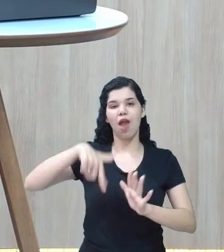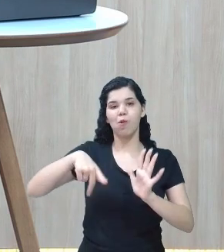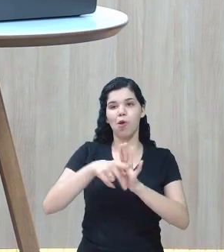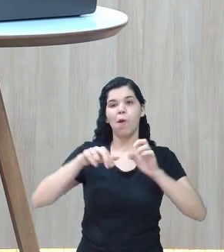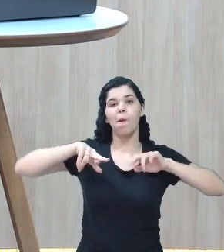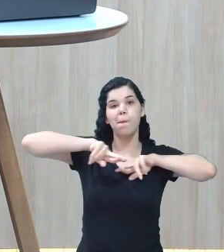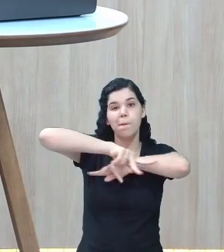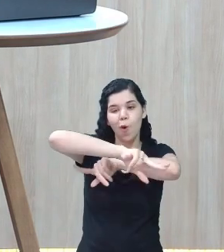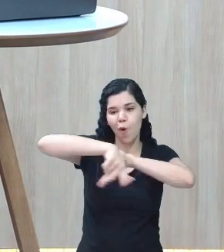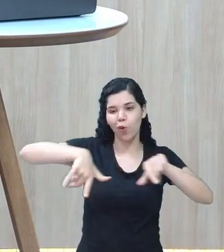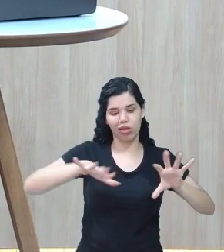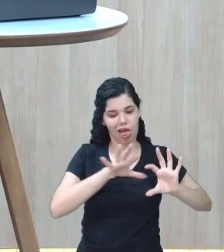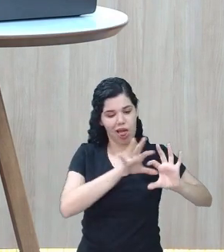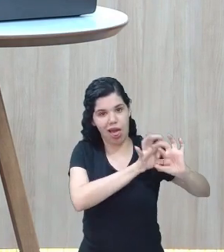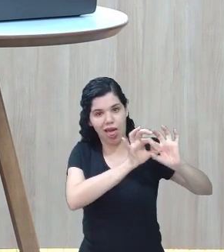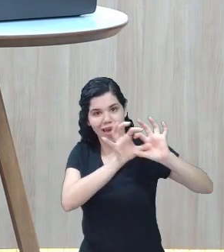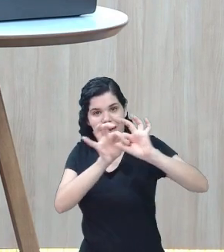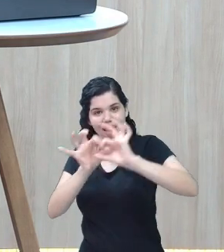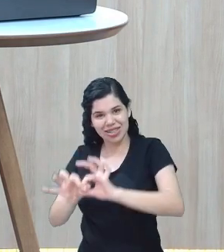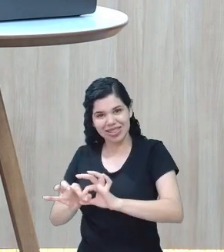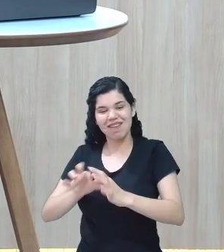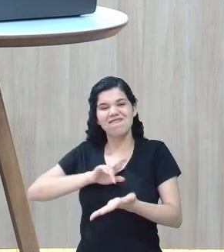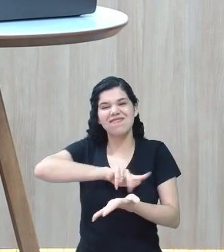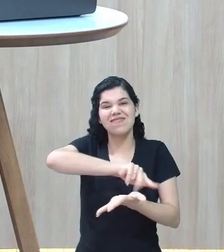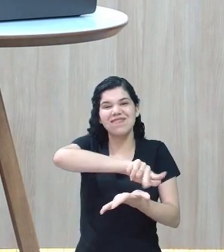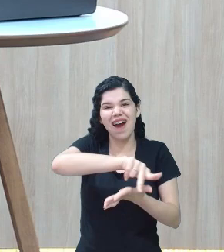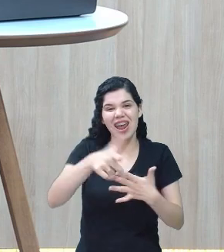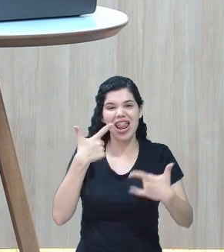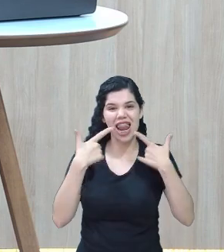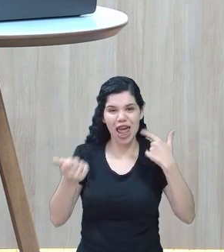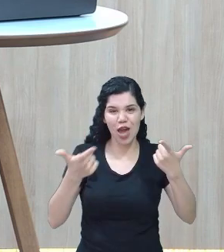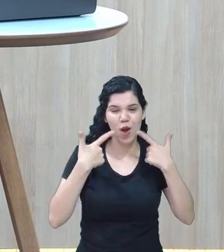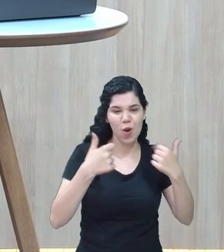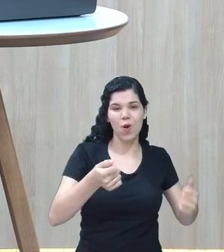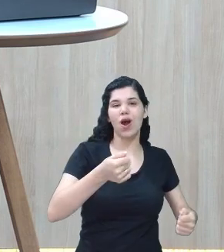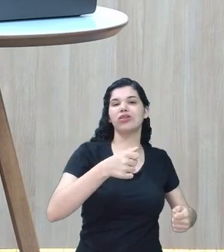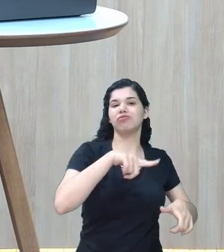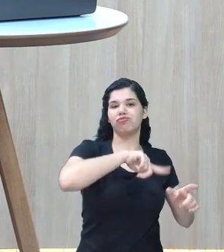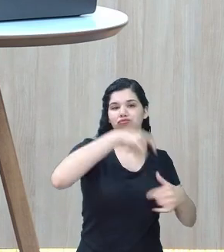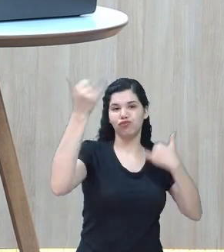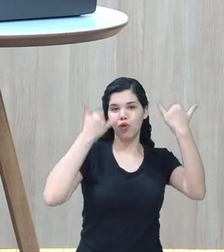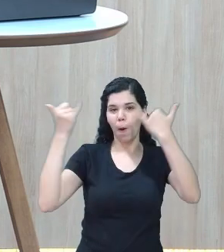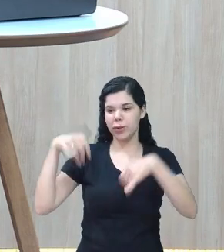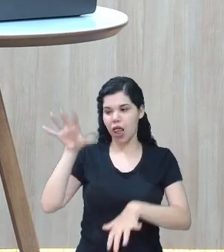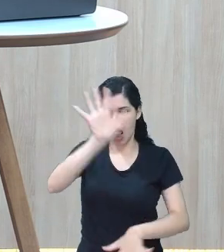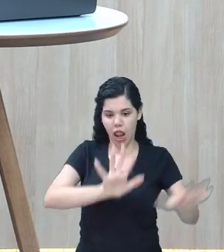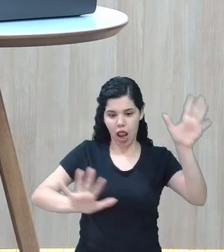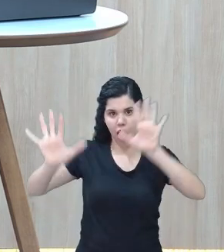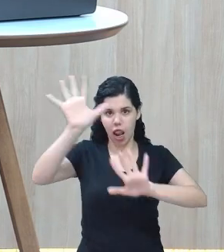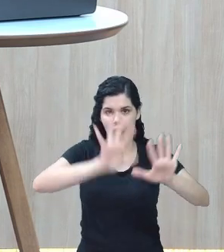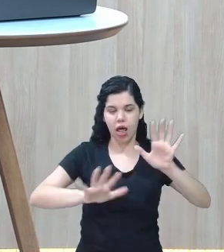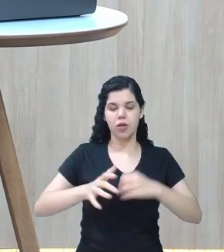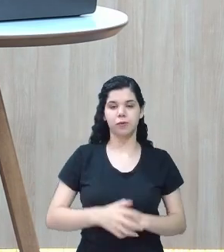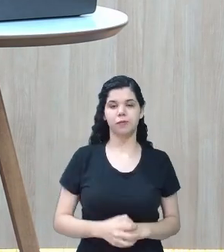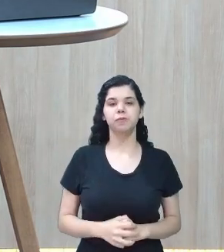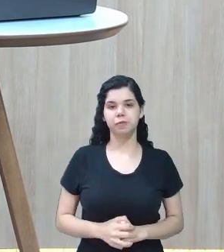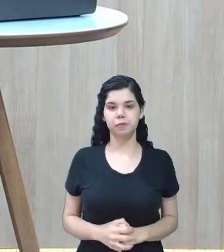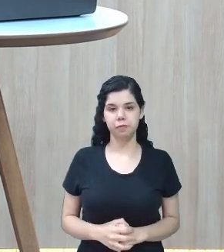é um texto multimodal. Ele tem multimodalidades de informações, de linguagens.